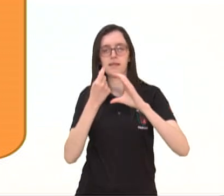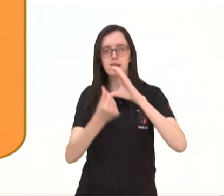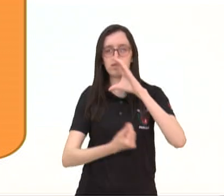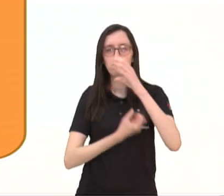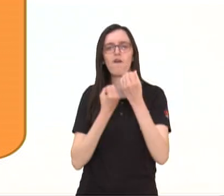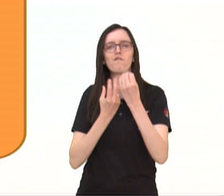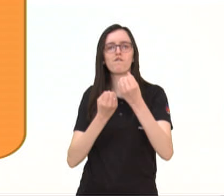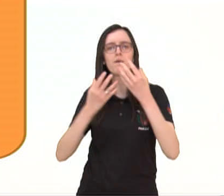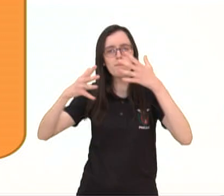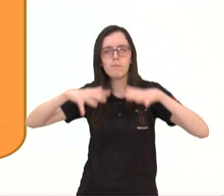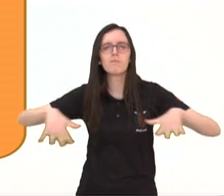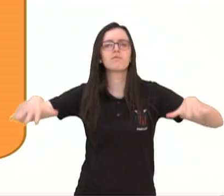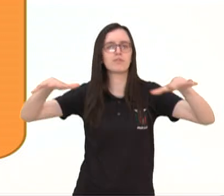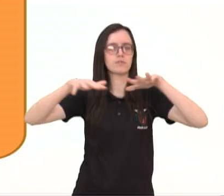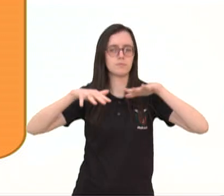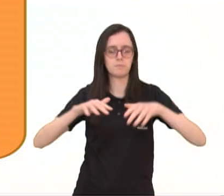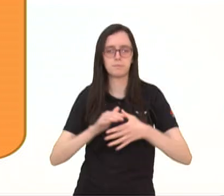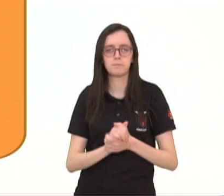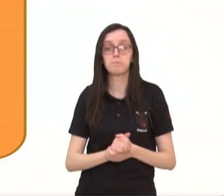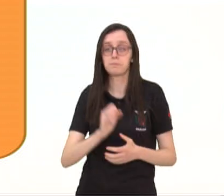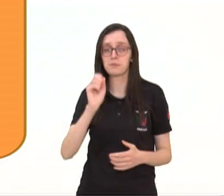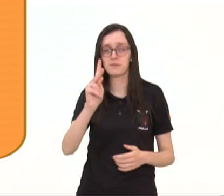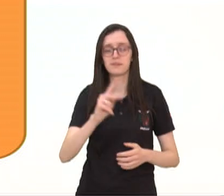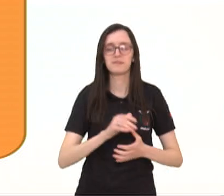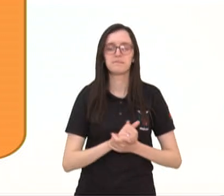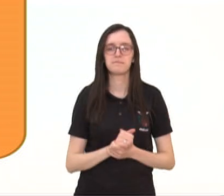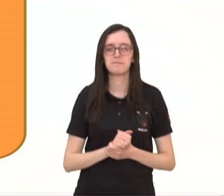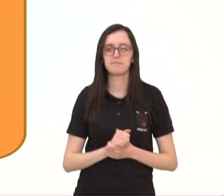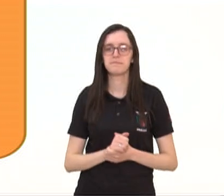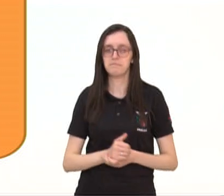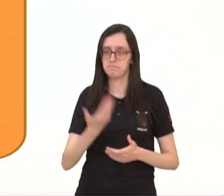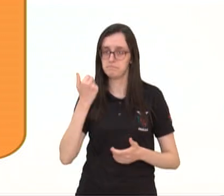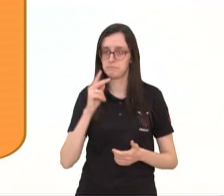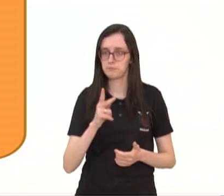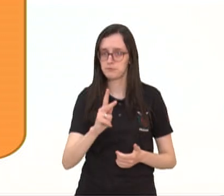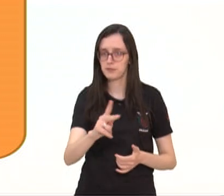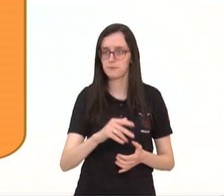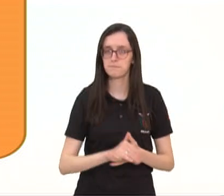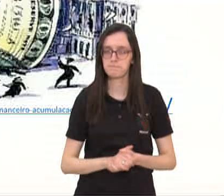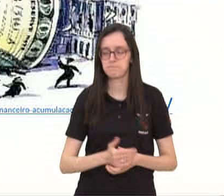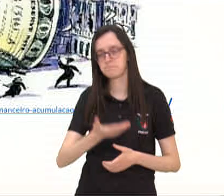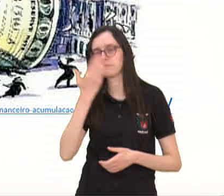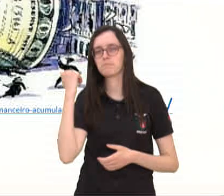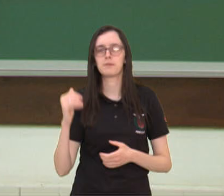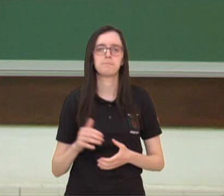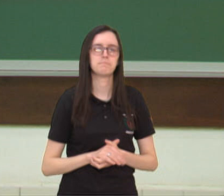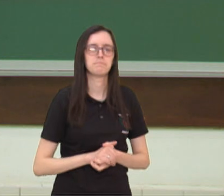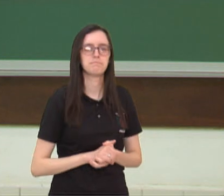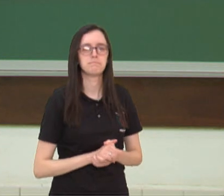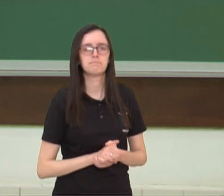capitalismo informacional, ok? Vamos em frente? Vamos lá?